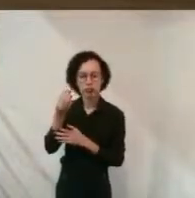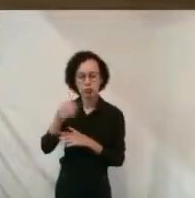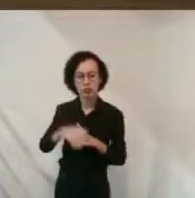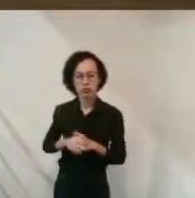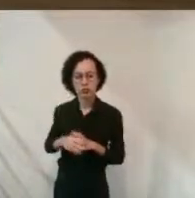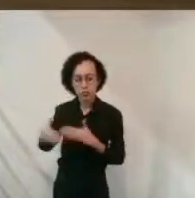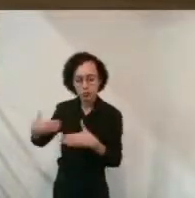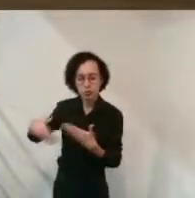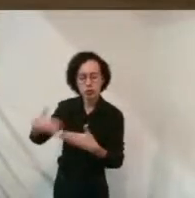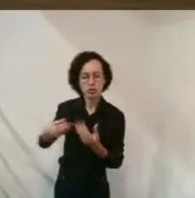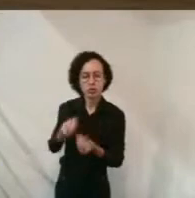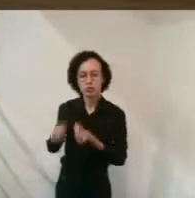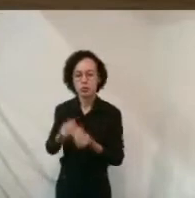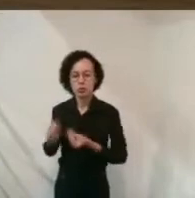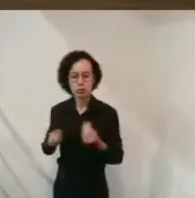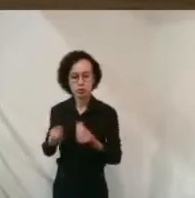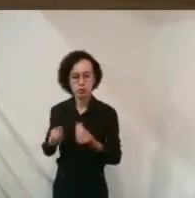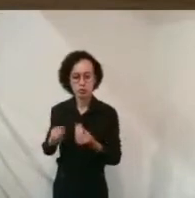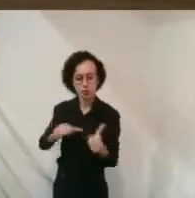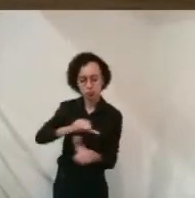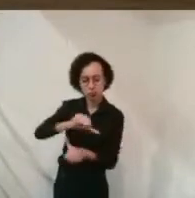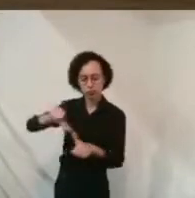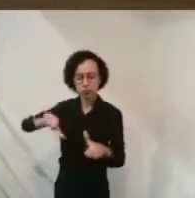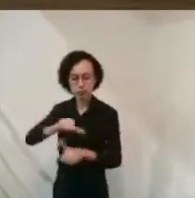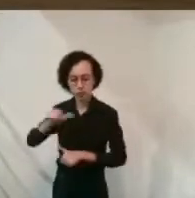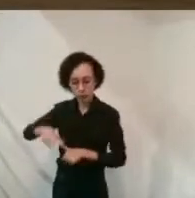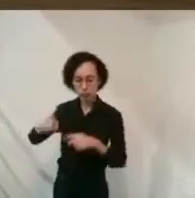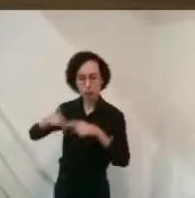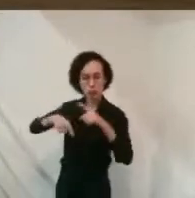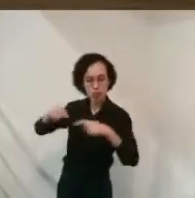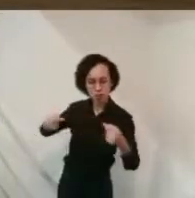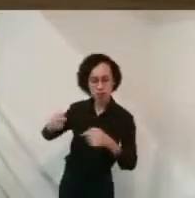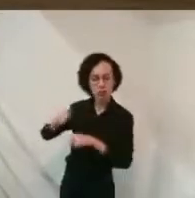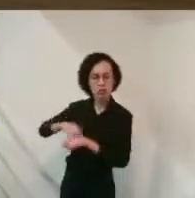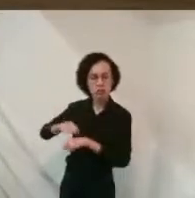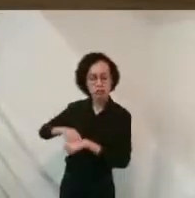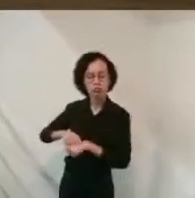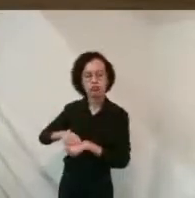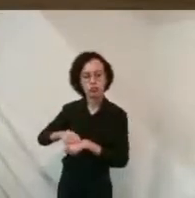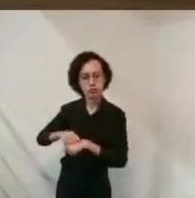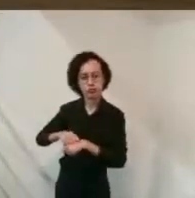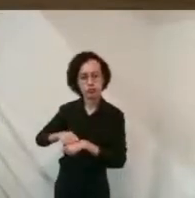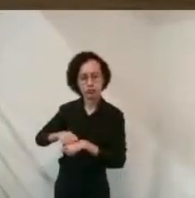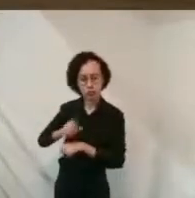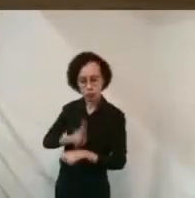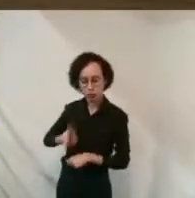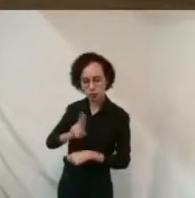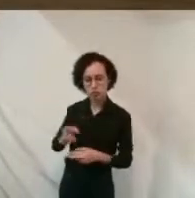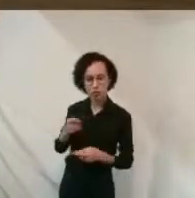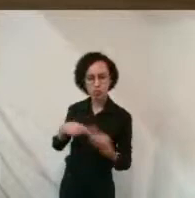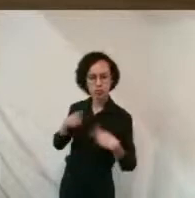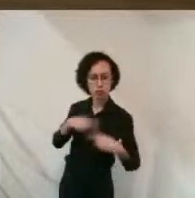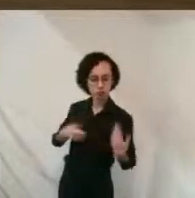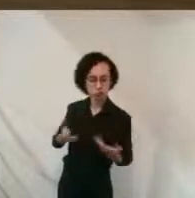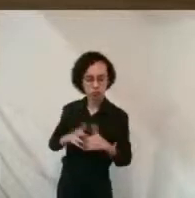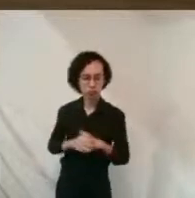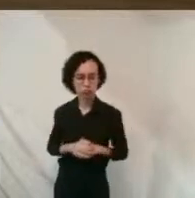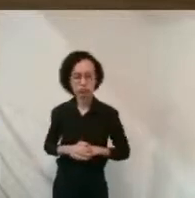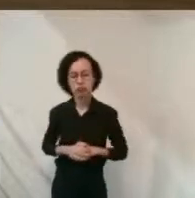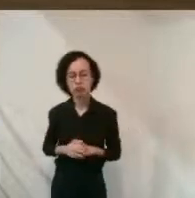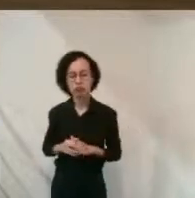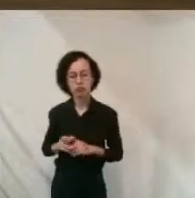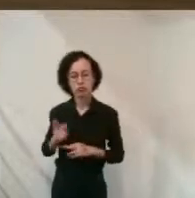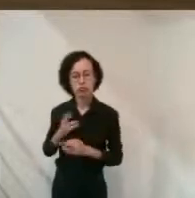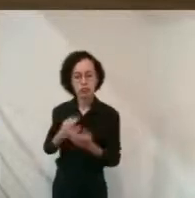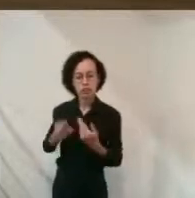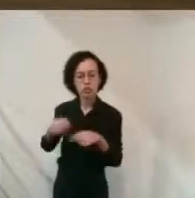métodos internalizados para transformar esse material que produzimos em instrumento de valor, instrumento de inclusão social,